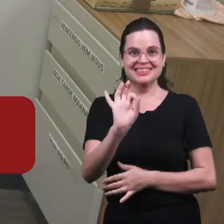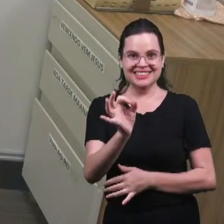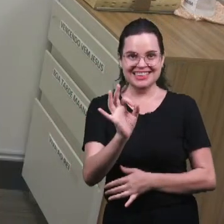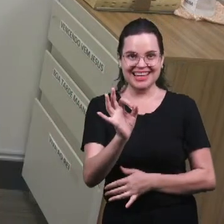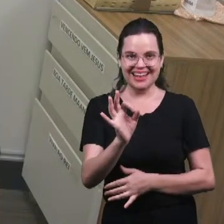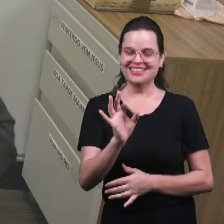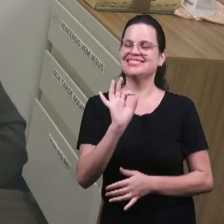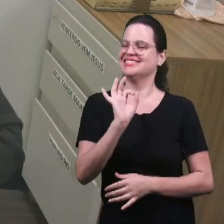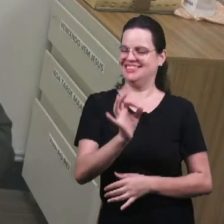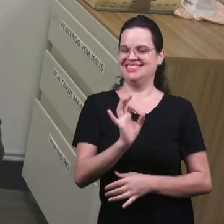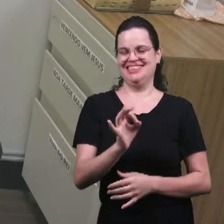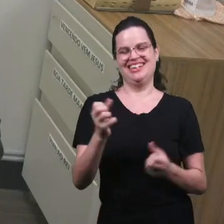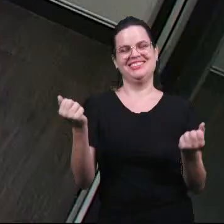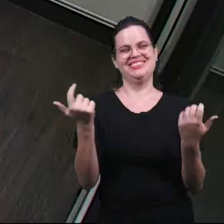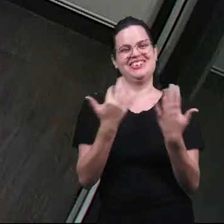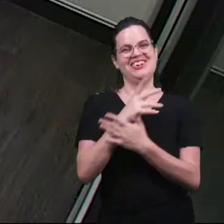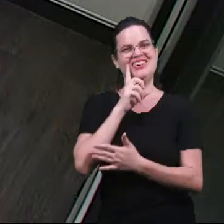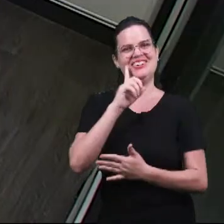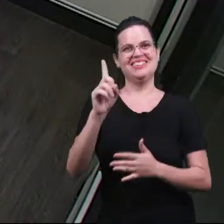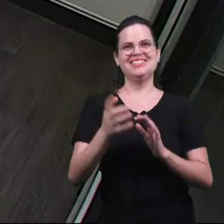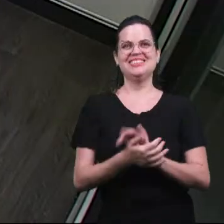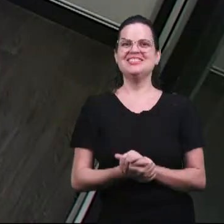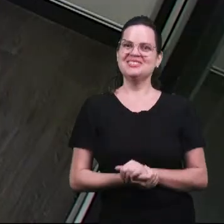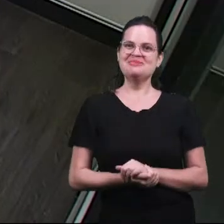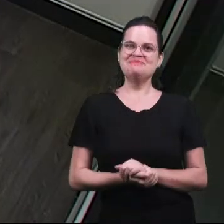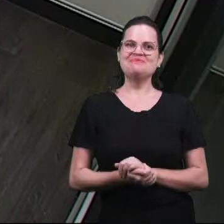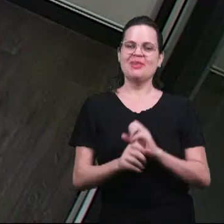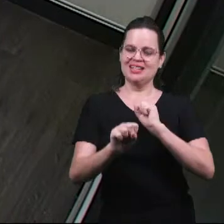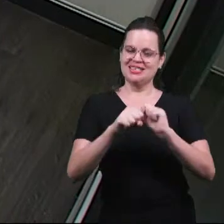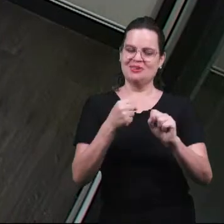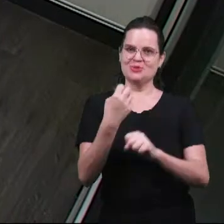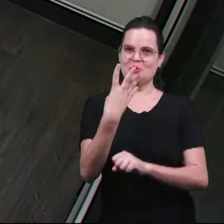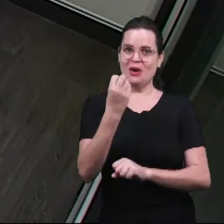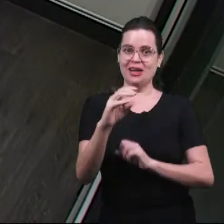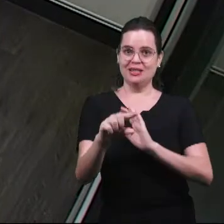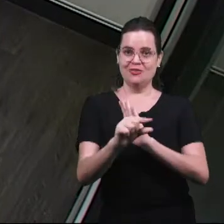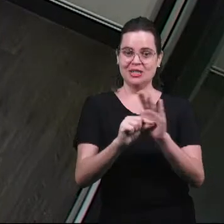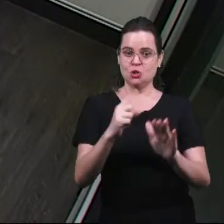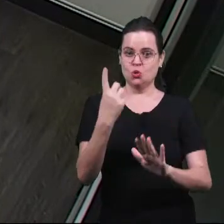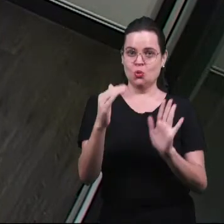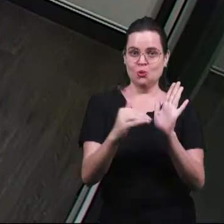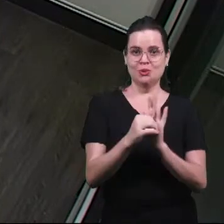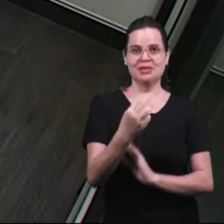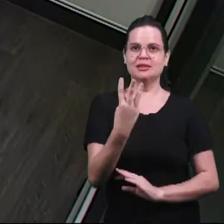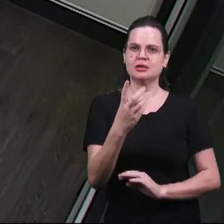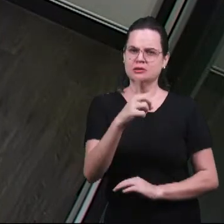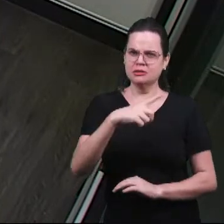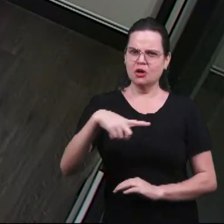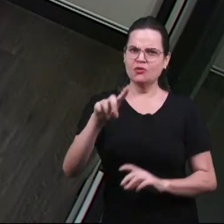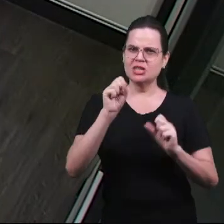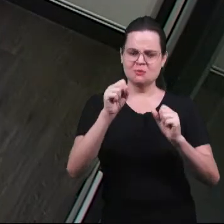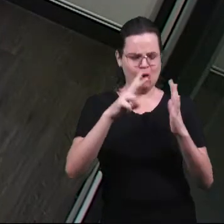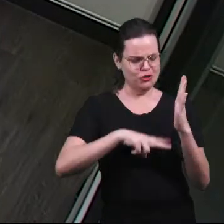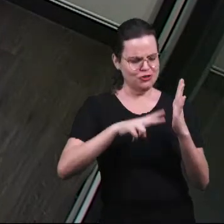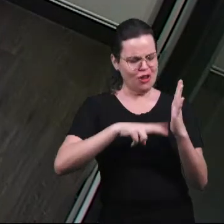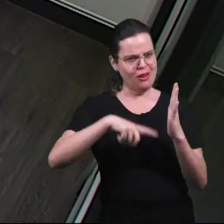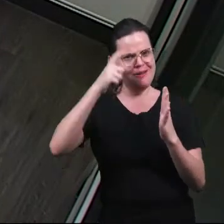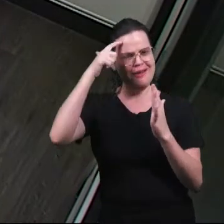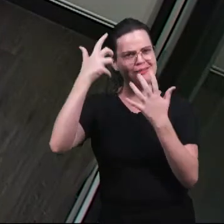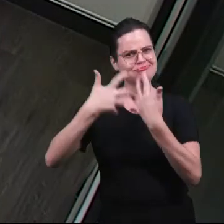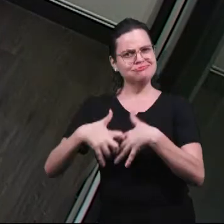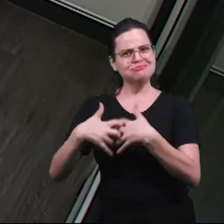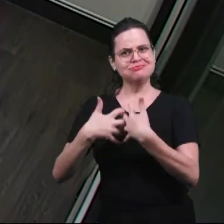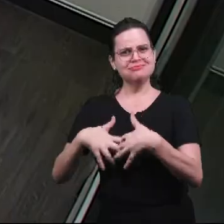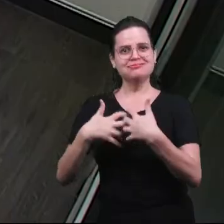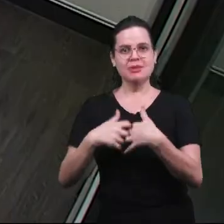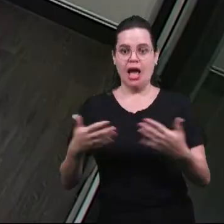isso mesmo. Glória a Deus. Salmo 40, 1 a 3. Maravilha, de 1 a 3, então você vai estar aí meditando na palavra de Deus. Vou liberar